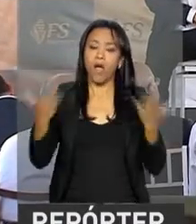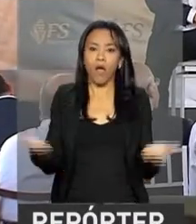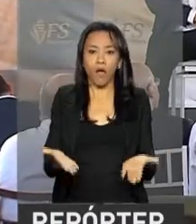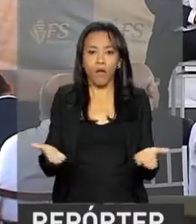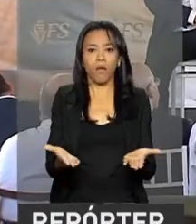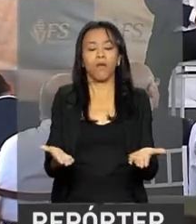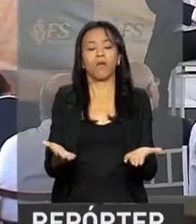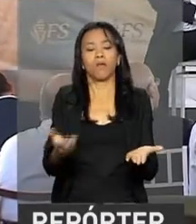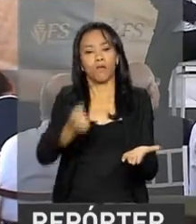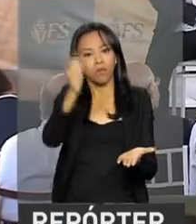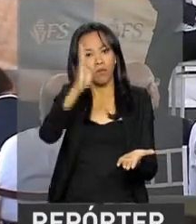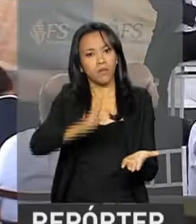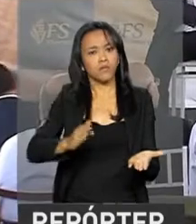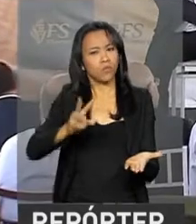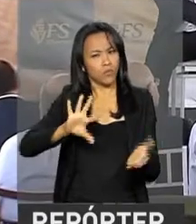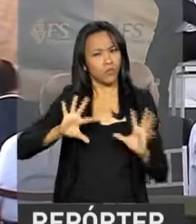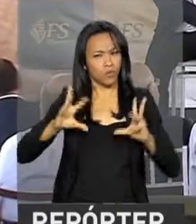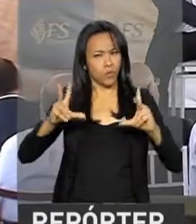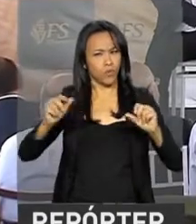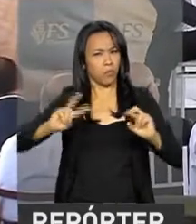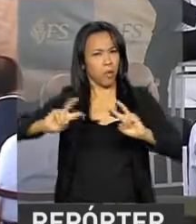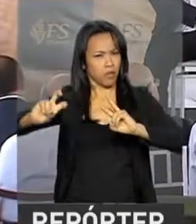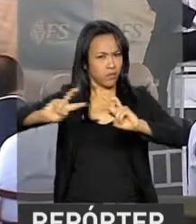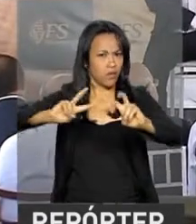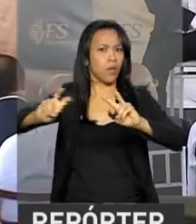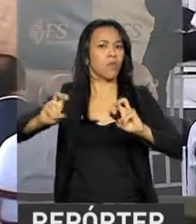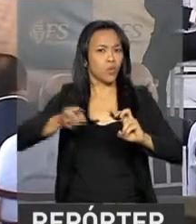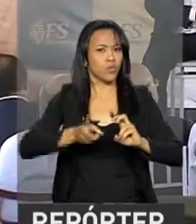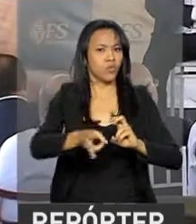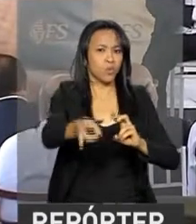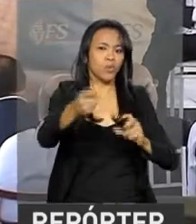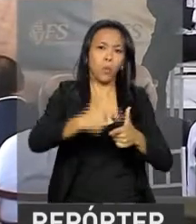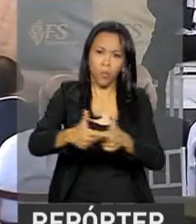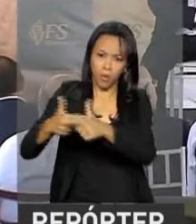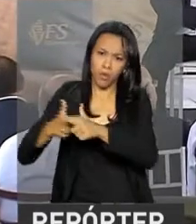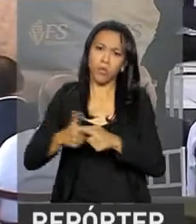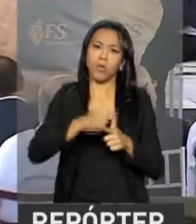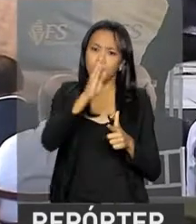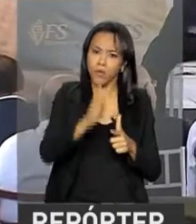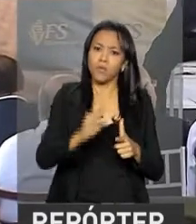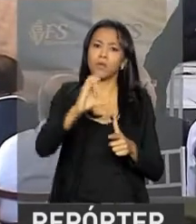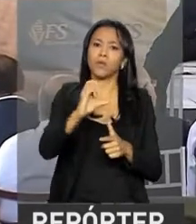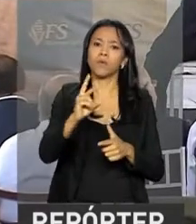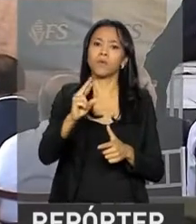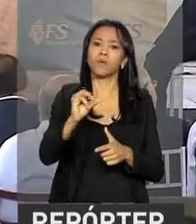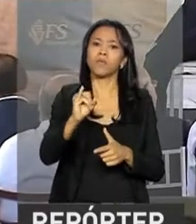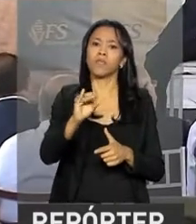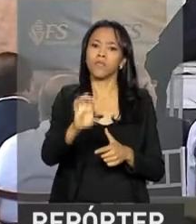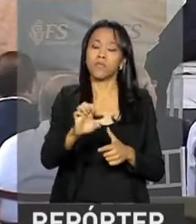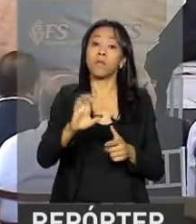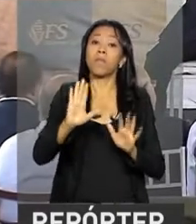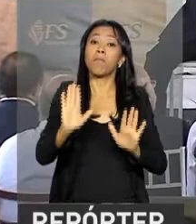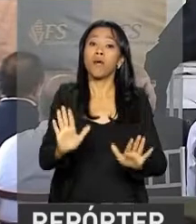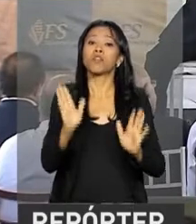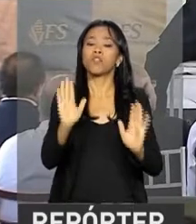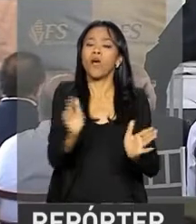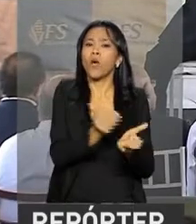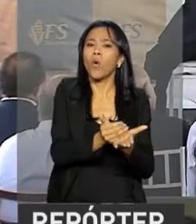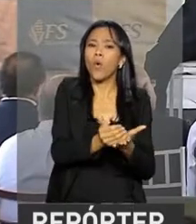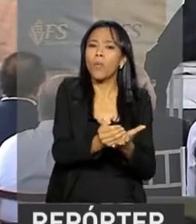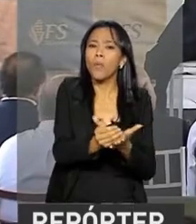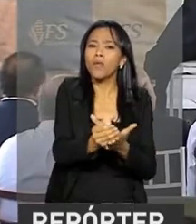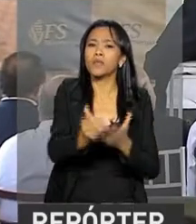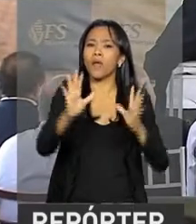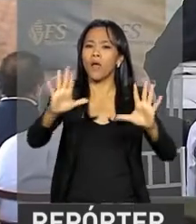Brasil, todos nós percebemos, ainda estamos em crise. Mas o Brasil começa a sair do buraco que se encontrava,